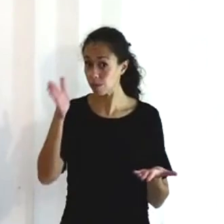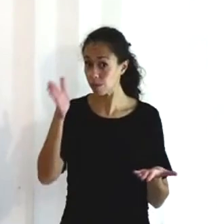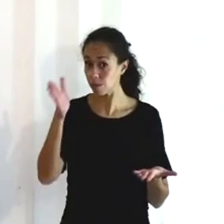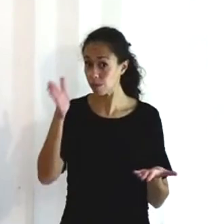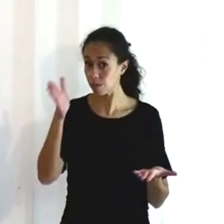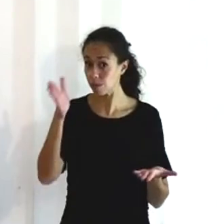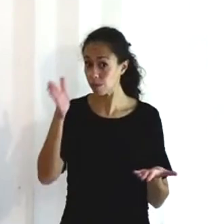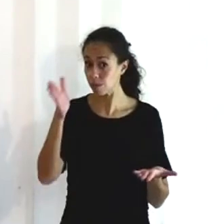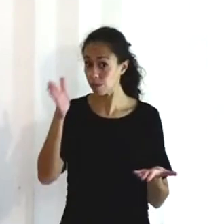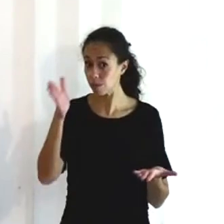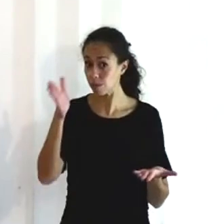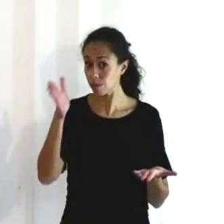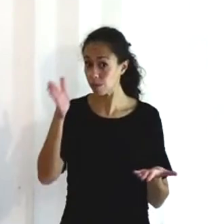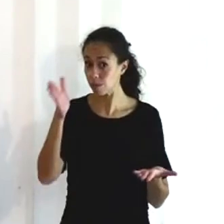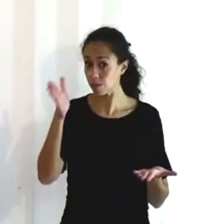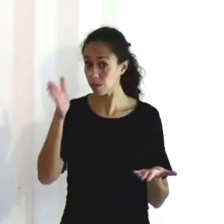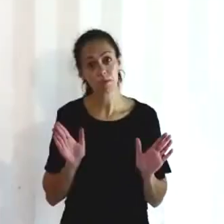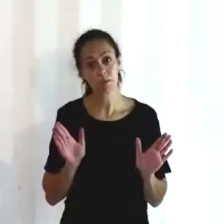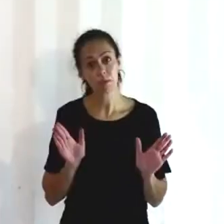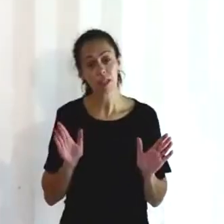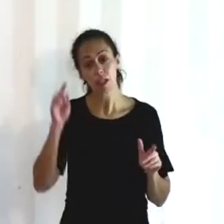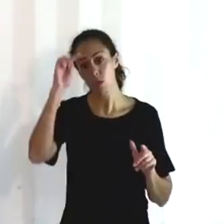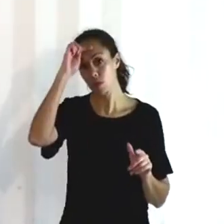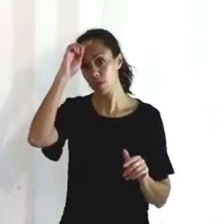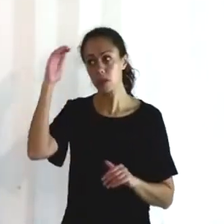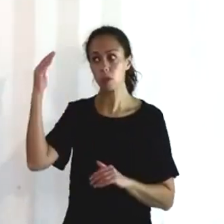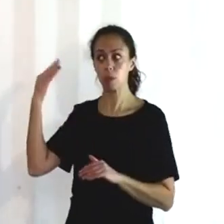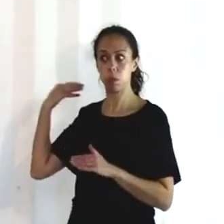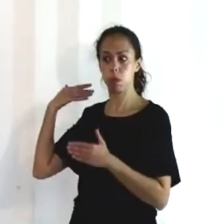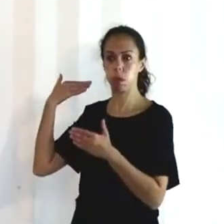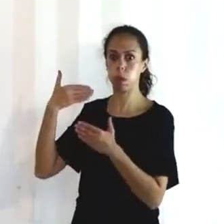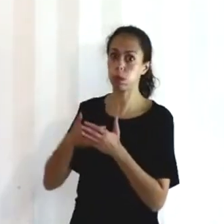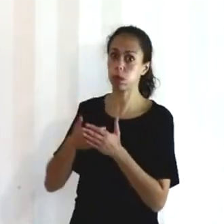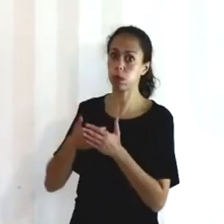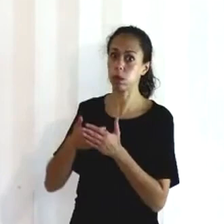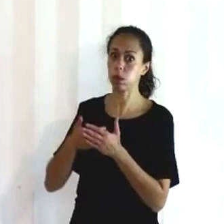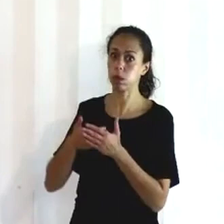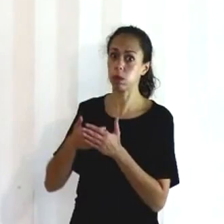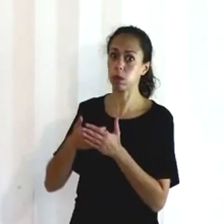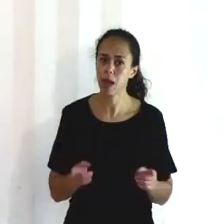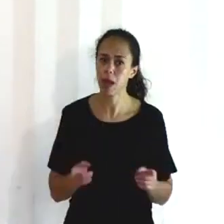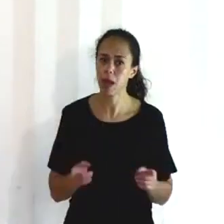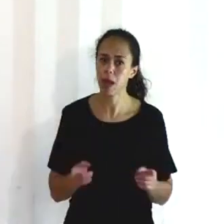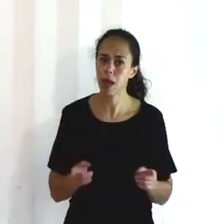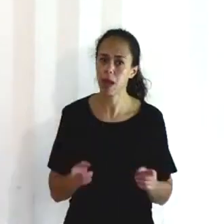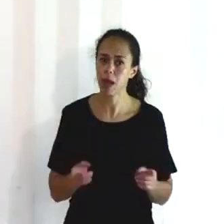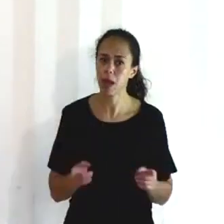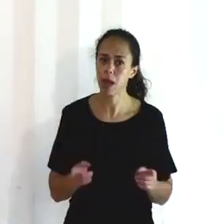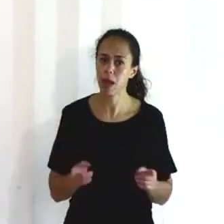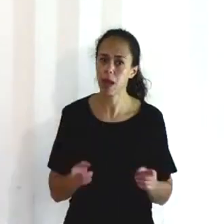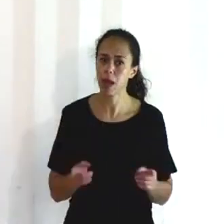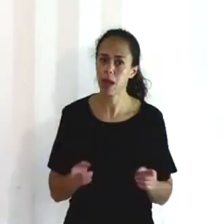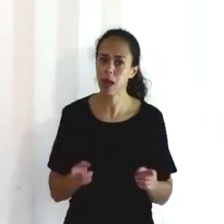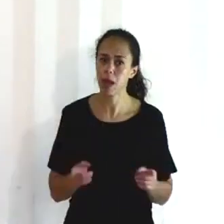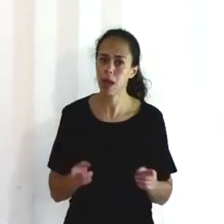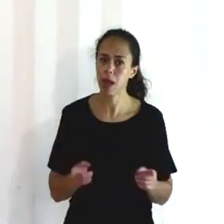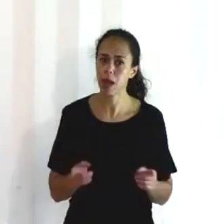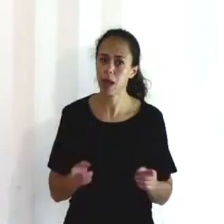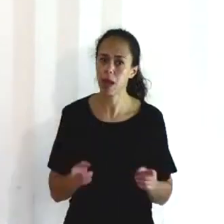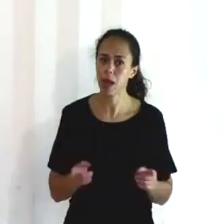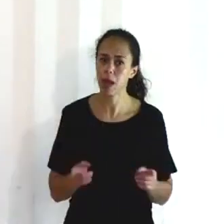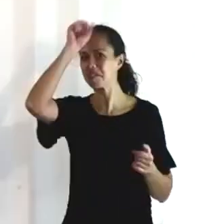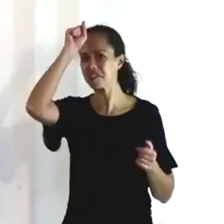o colegiado apostólico. É também para nós. Mas vejam a beleza dele. Vejam quanta paz